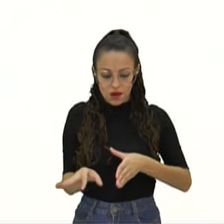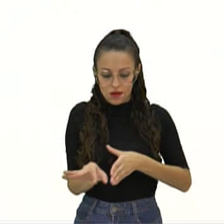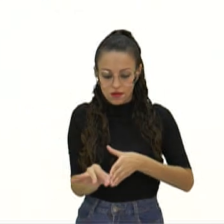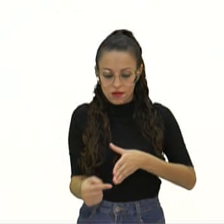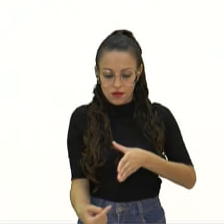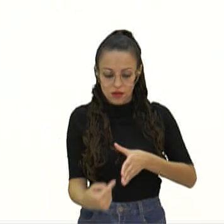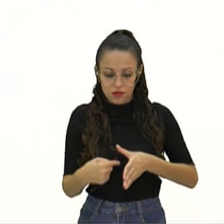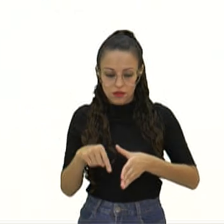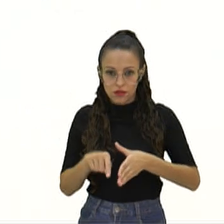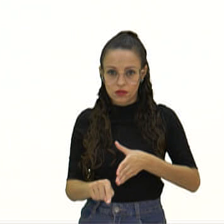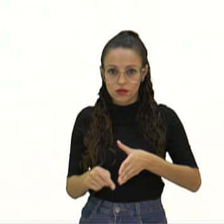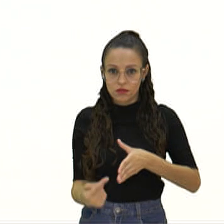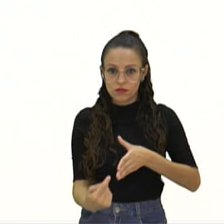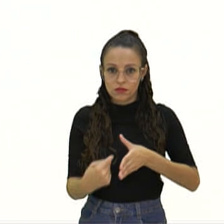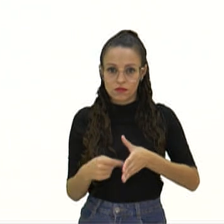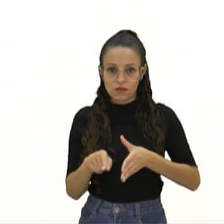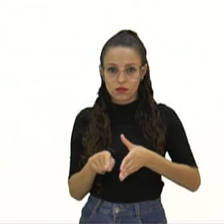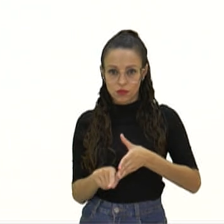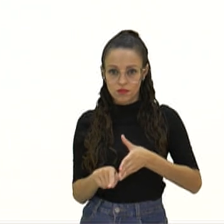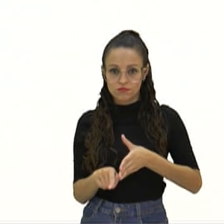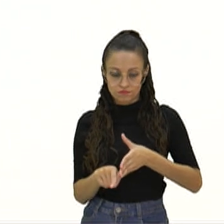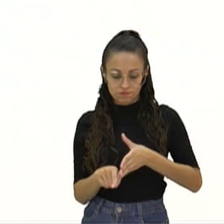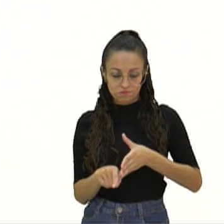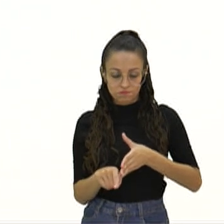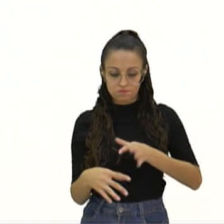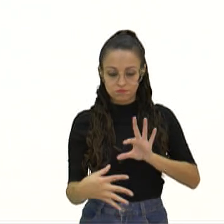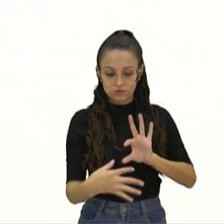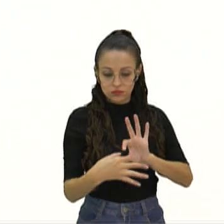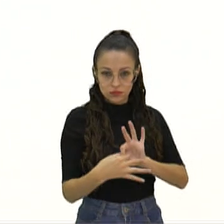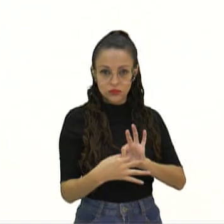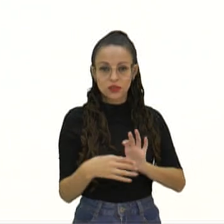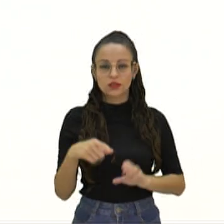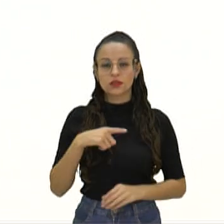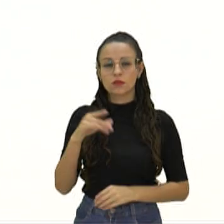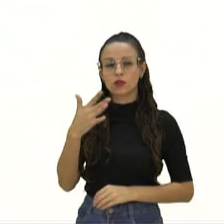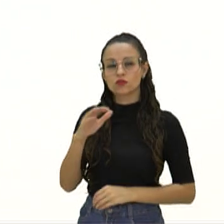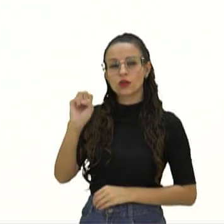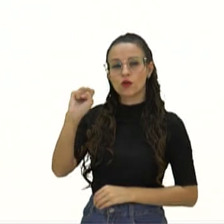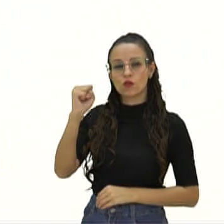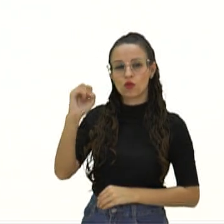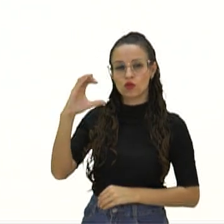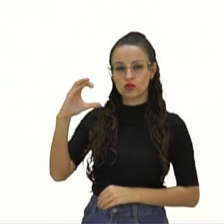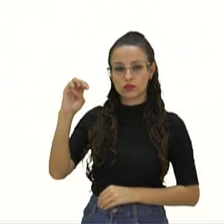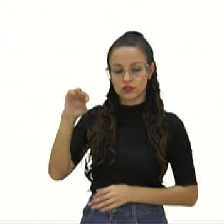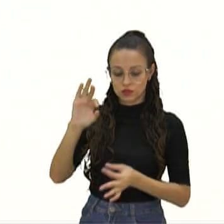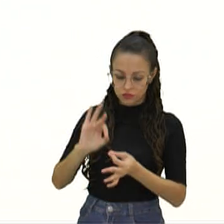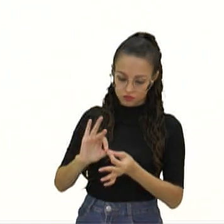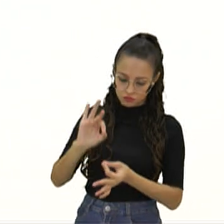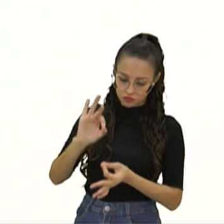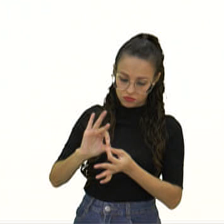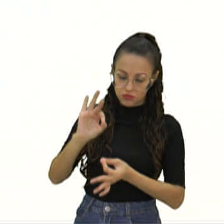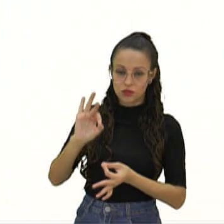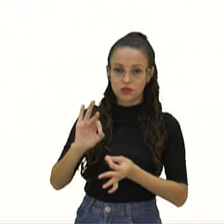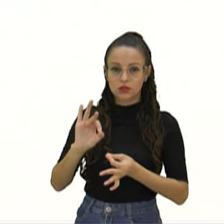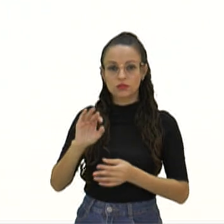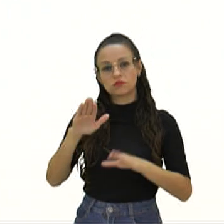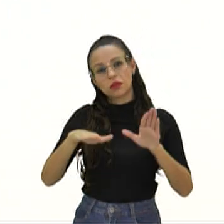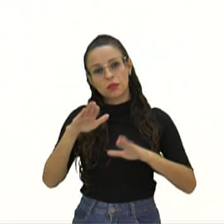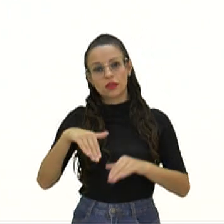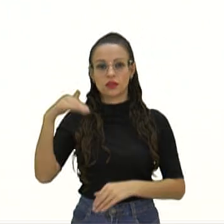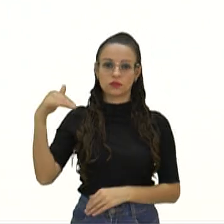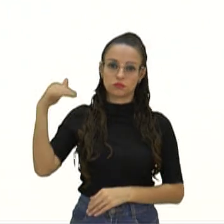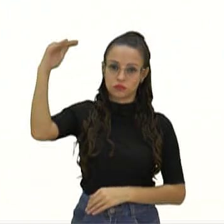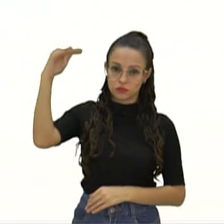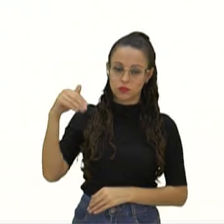útero e o meio externo. Tá? Ela possui mais ou menos 8 centímetros de comprimento, conforme o tamanho da mulher também,